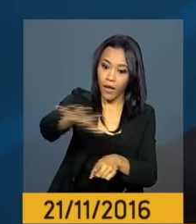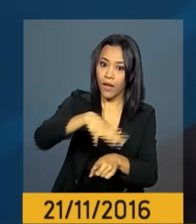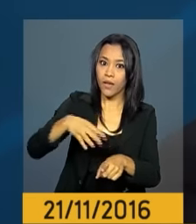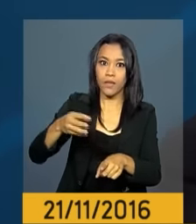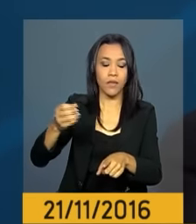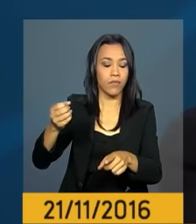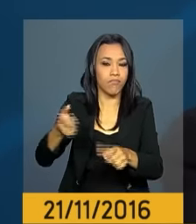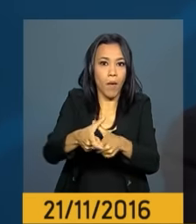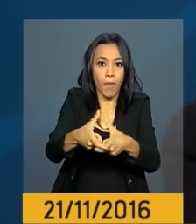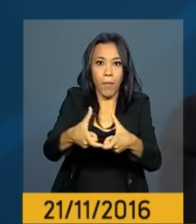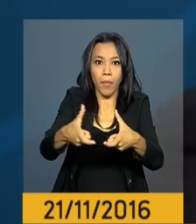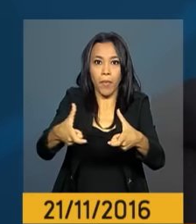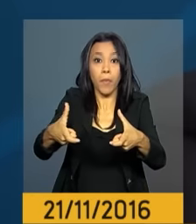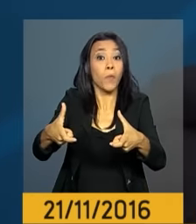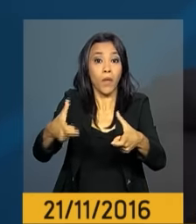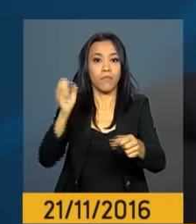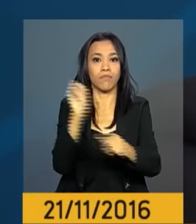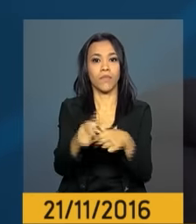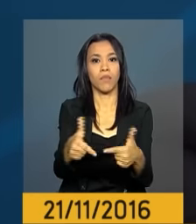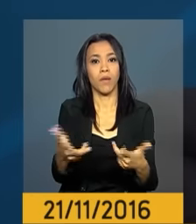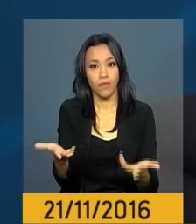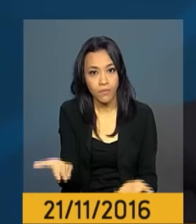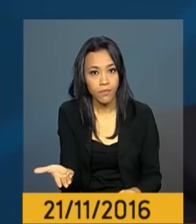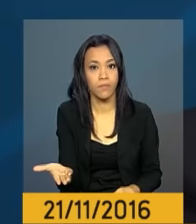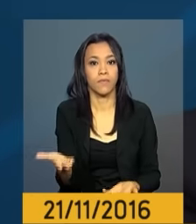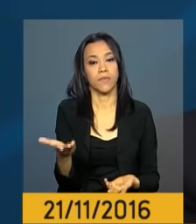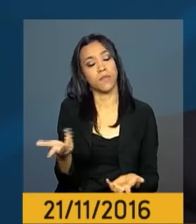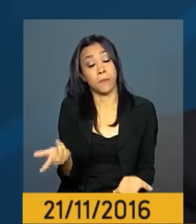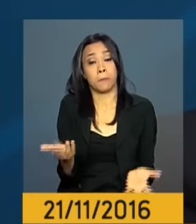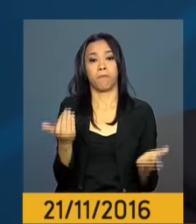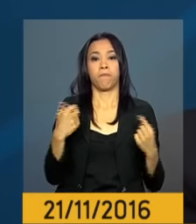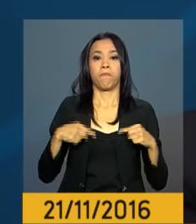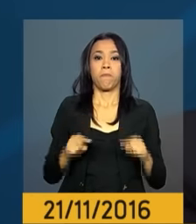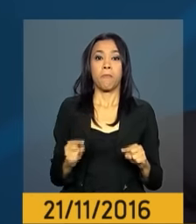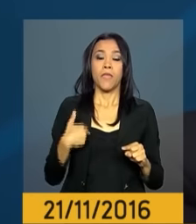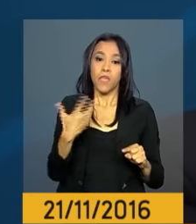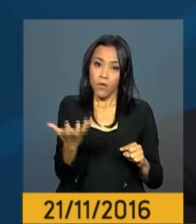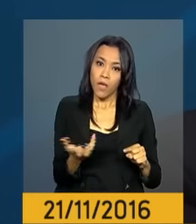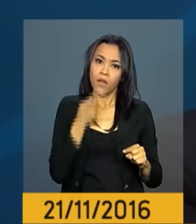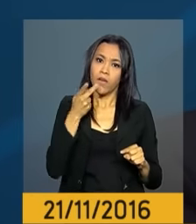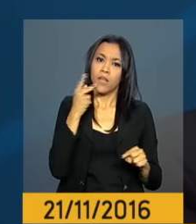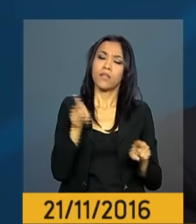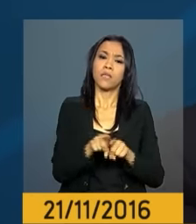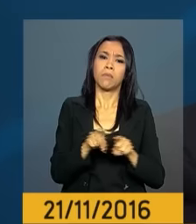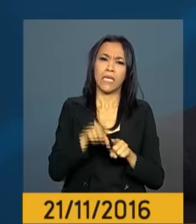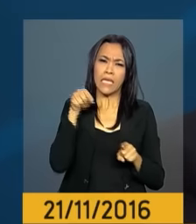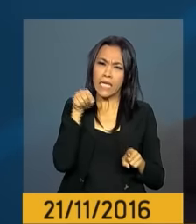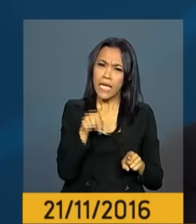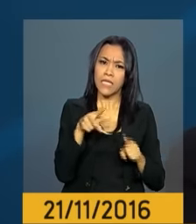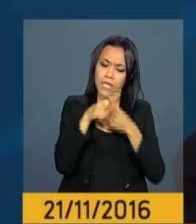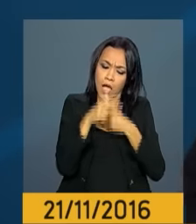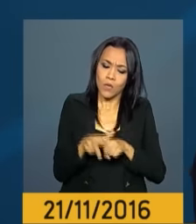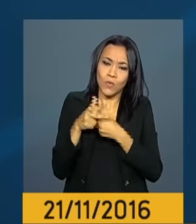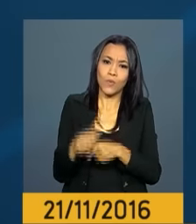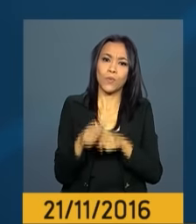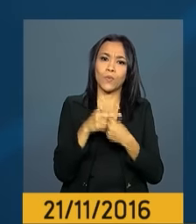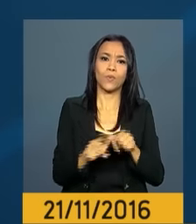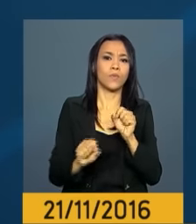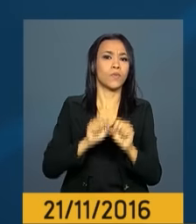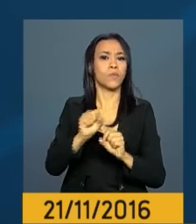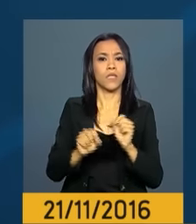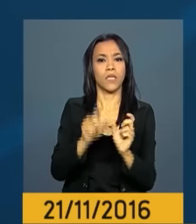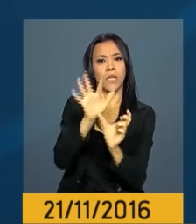de muito emprego. E eu quero dizer também que este ajuste fiscal só estará